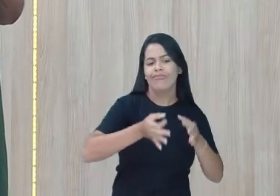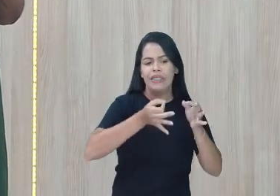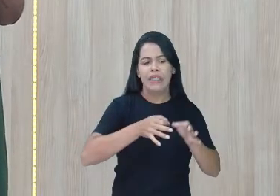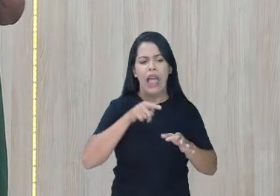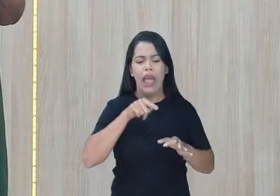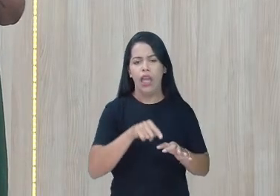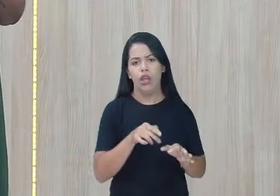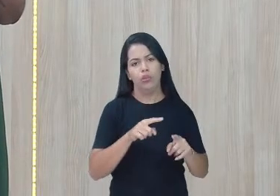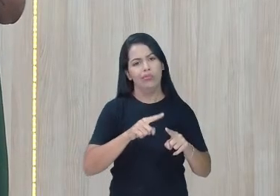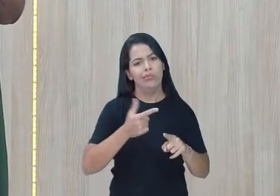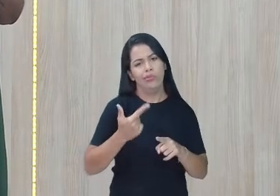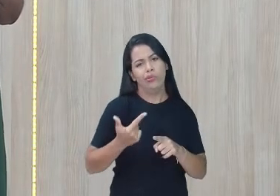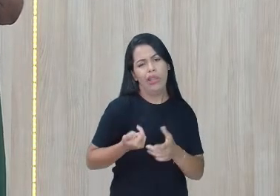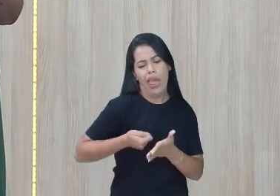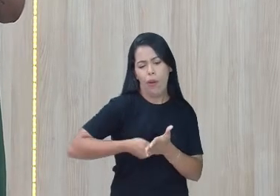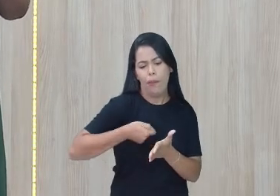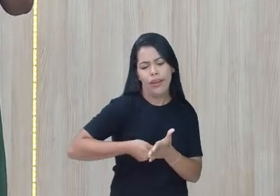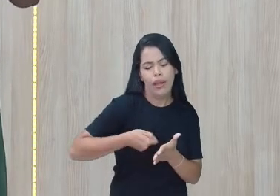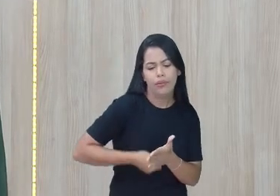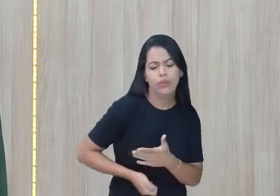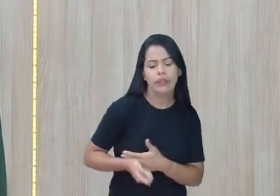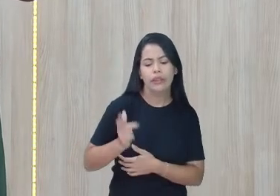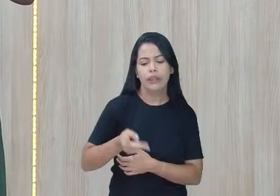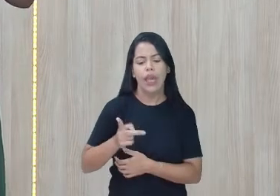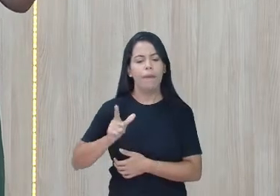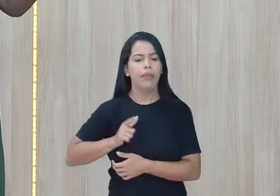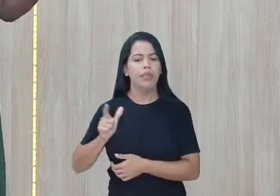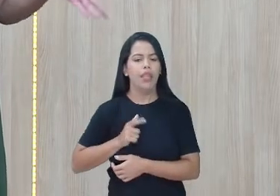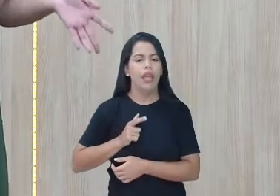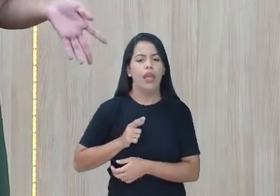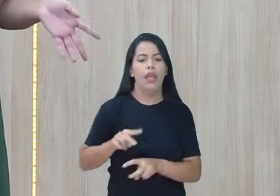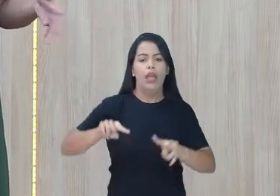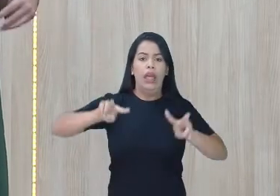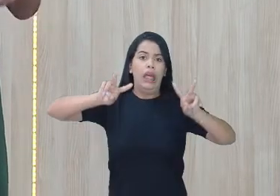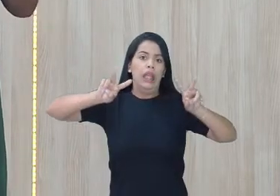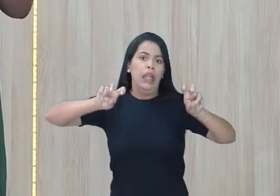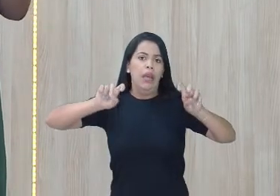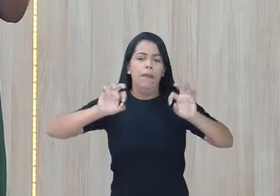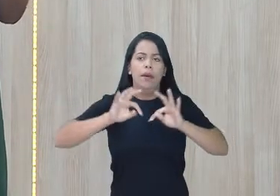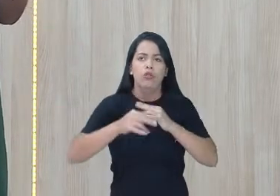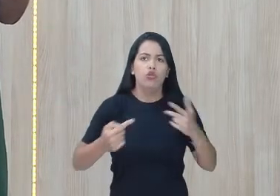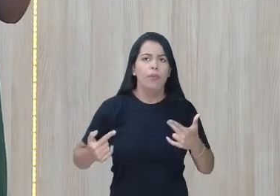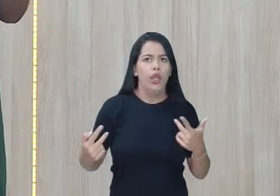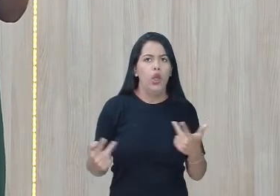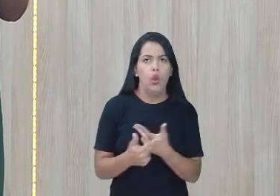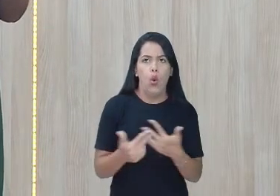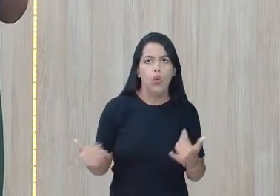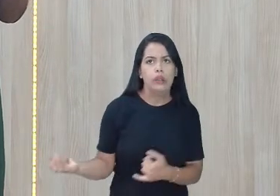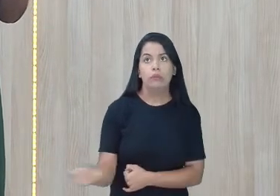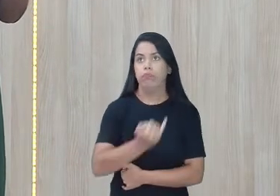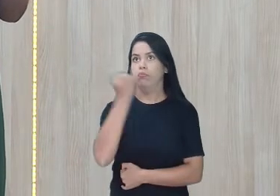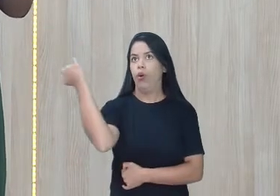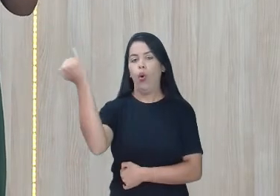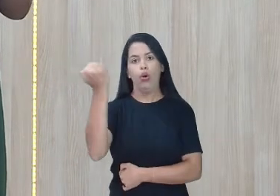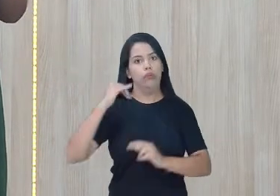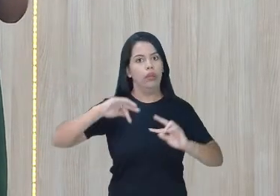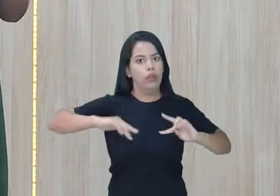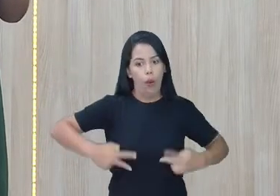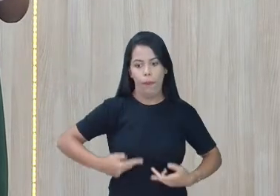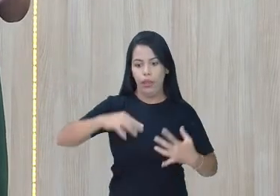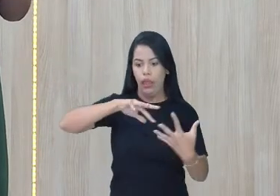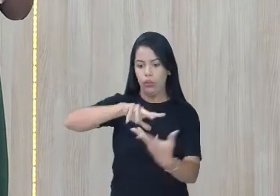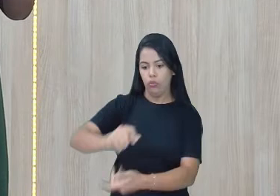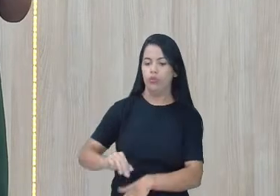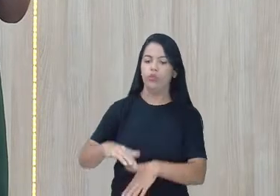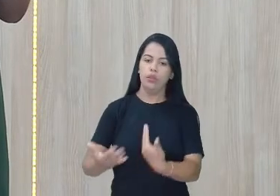obrigatoriedade também de trazer grandes temas da humanidade. A gente viu na aula anterior que a gente leu duas crônicas,